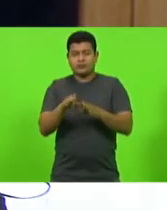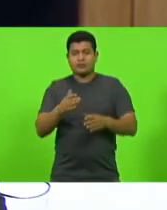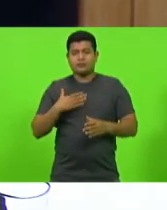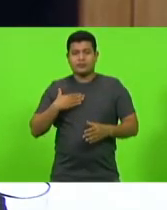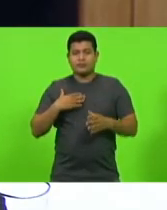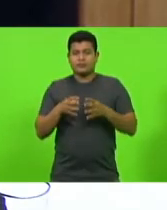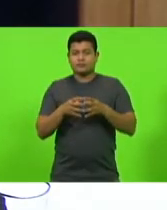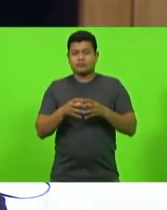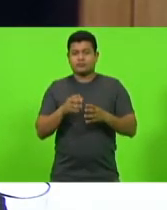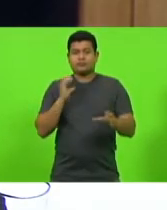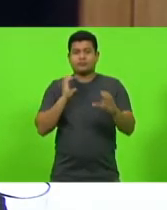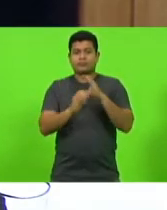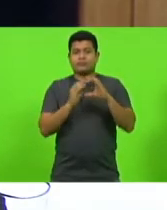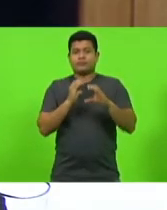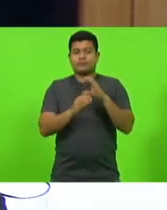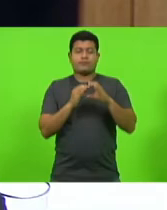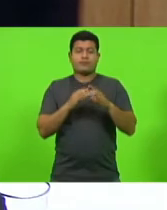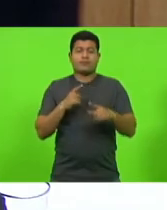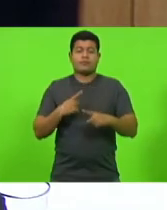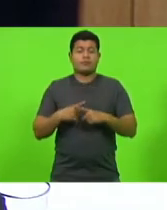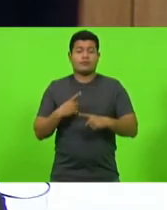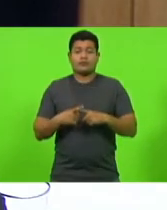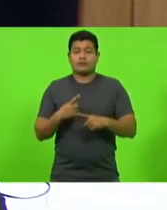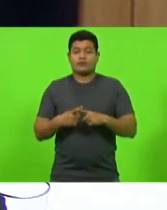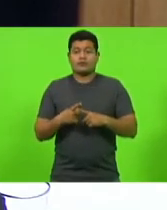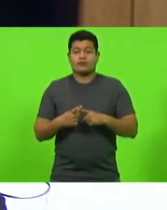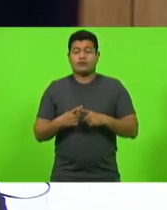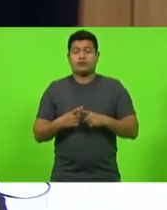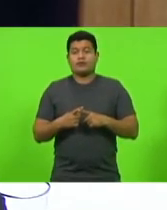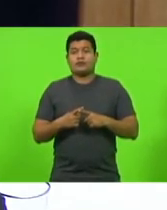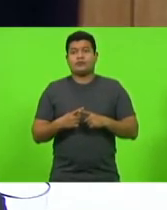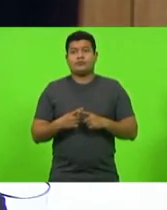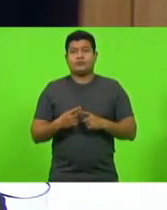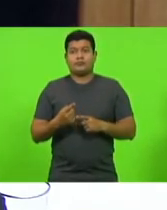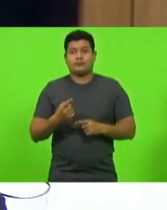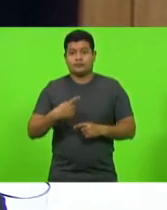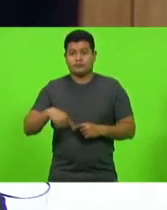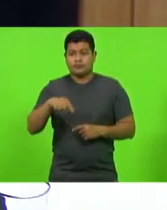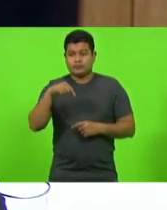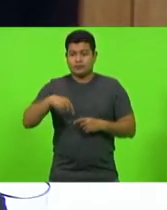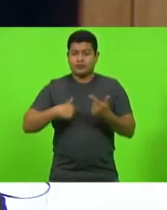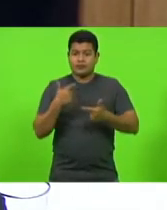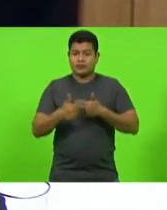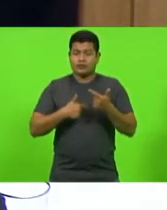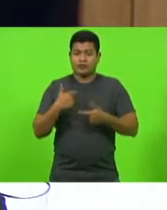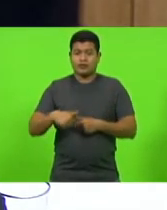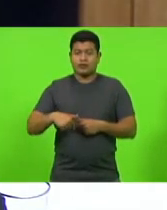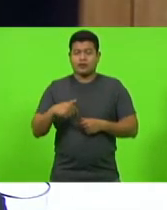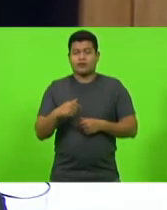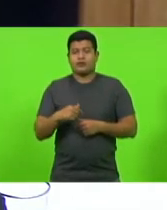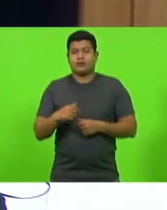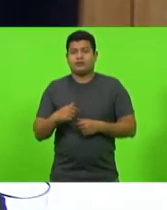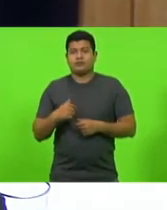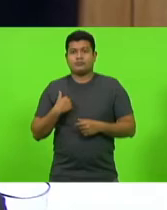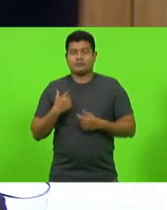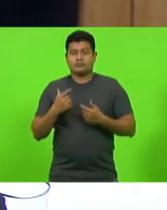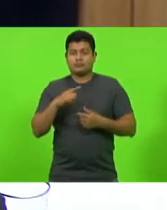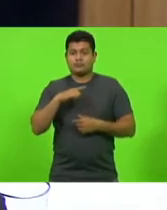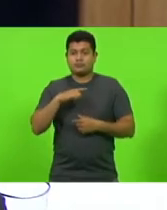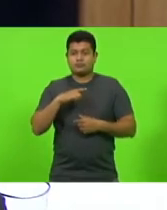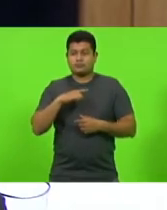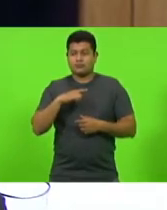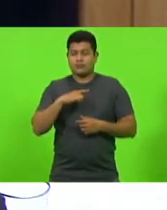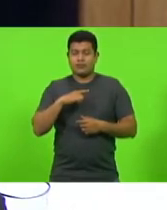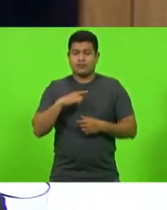porque nós que estamos aqui no Legislativo precisamos ter uma equipe boa, comprometida, que é diferente de